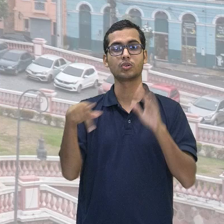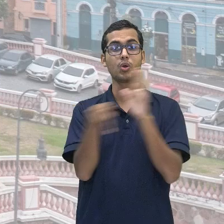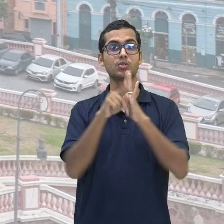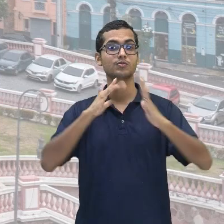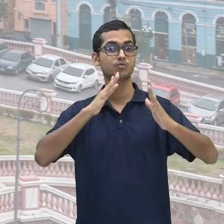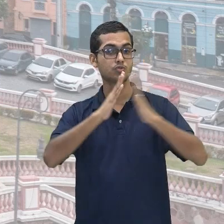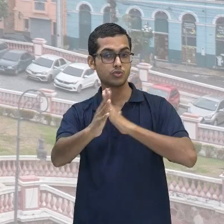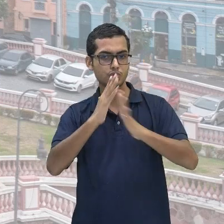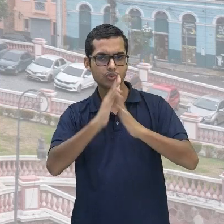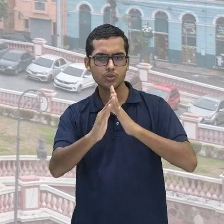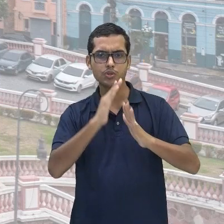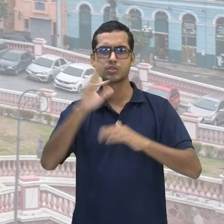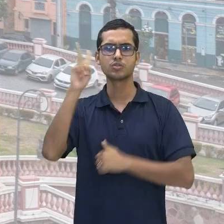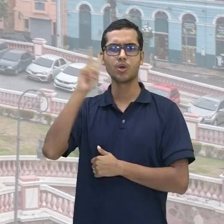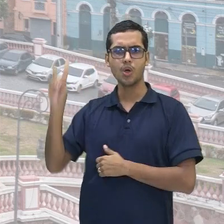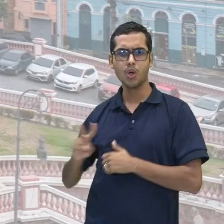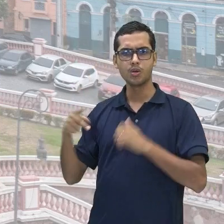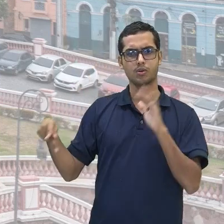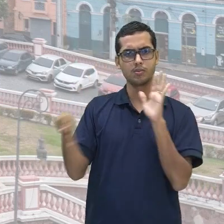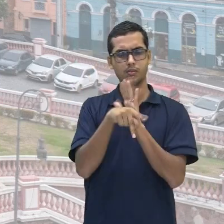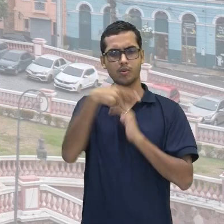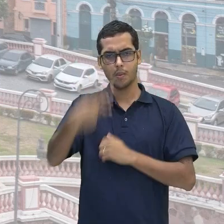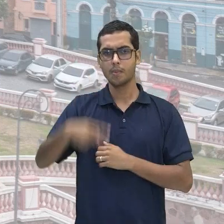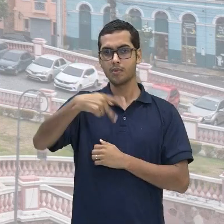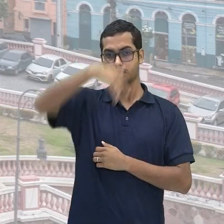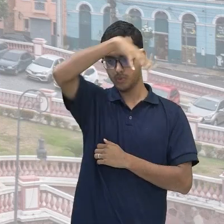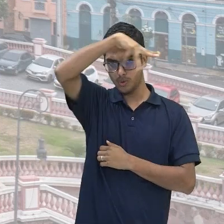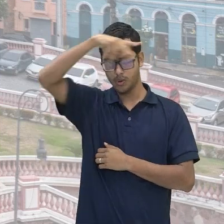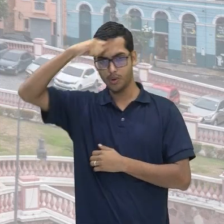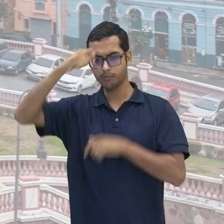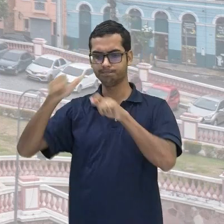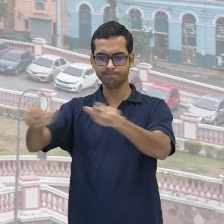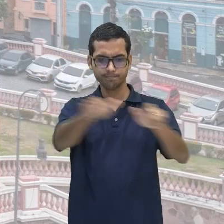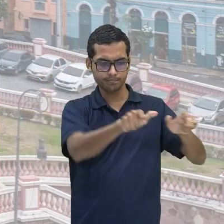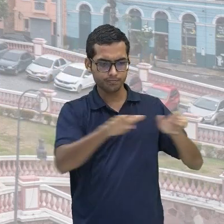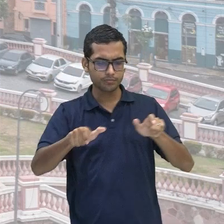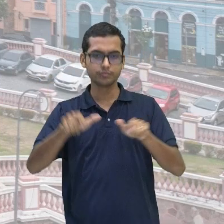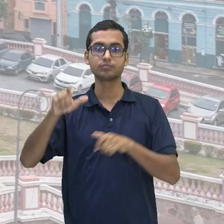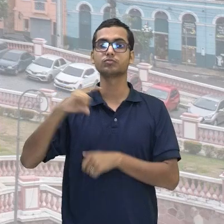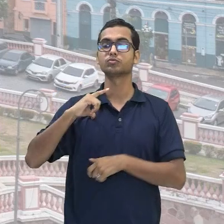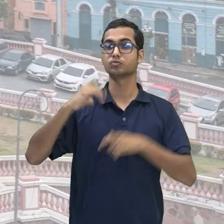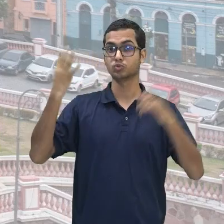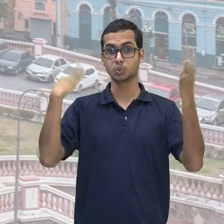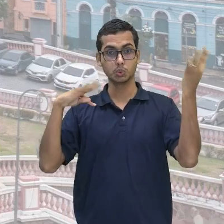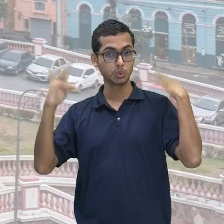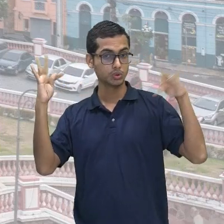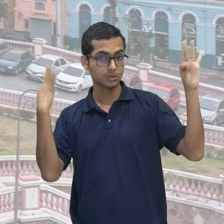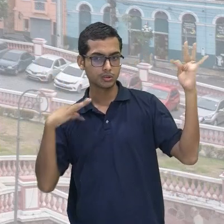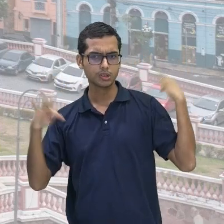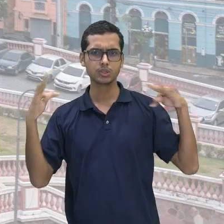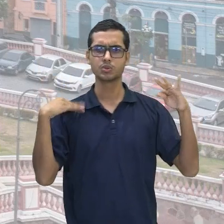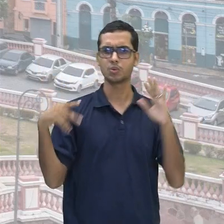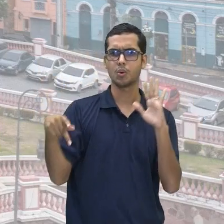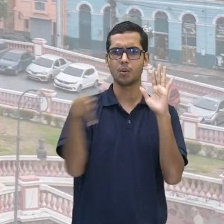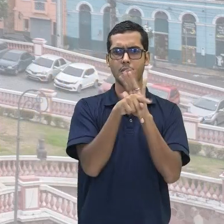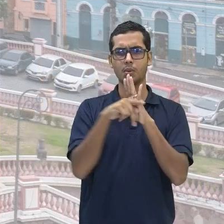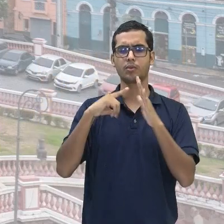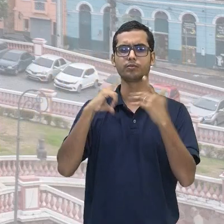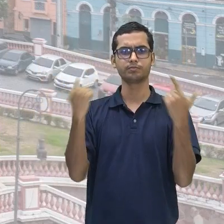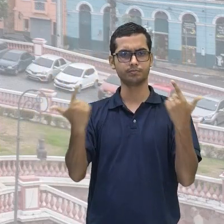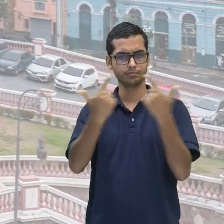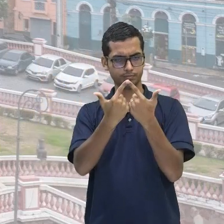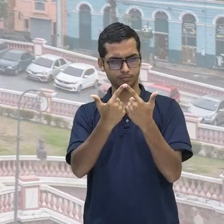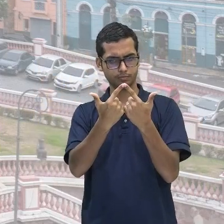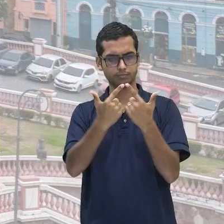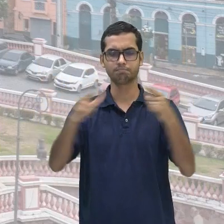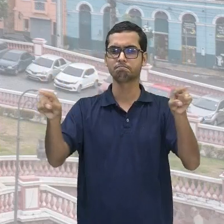centro histórico, com um dos seus principais pontos turísticos, que é o Teatro Amazonas, com um prédio mais moderno